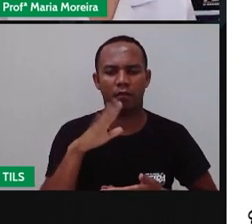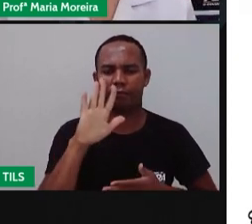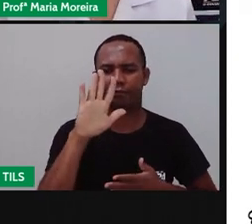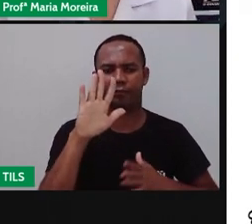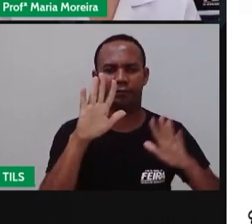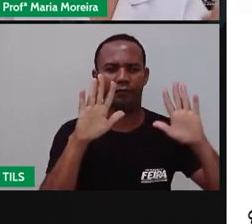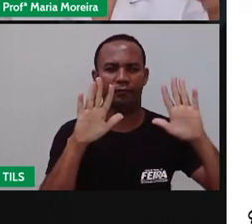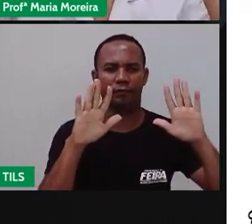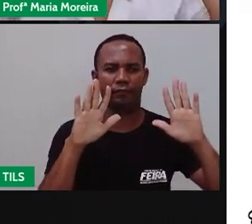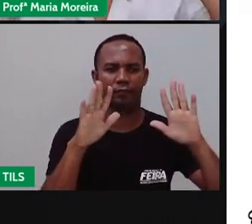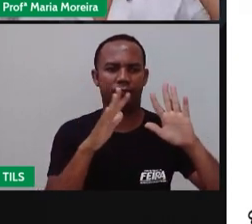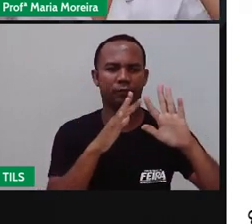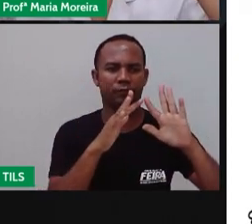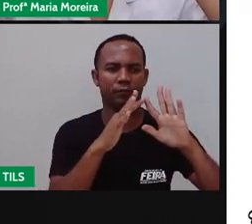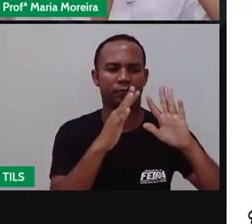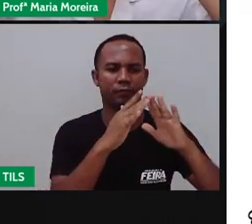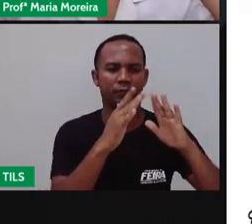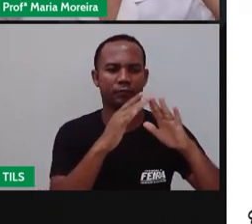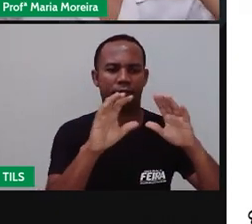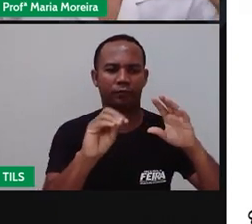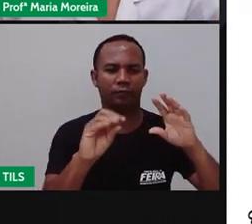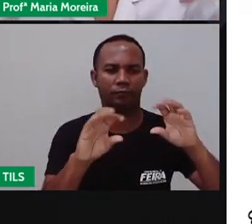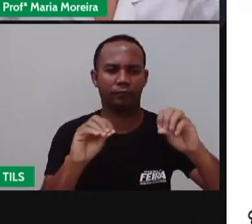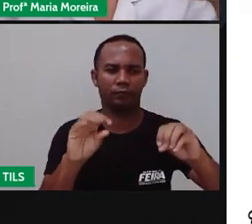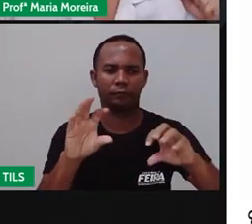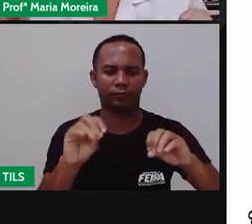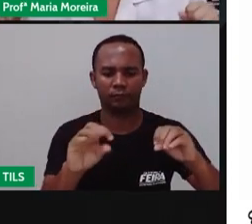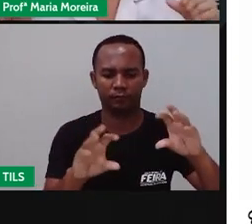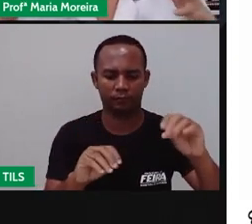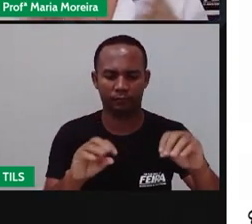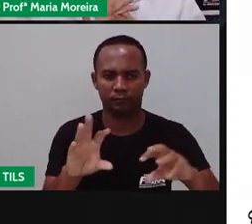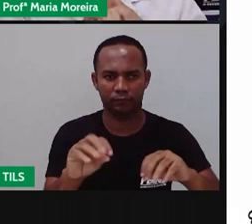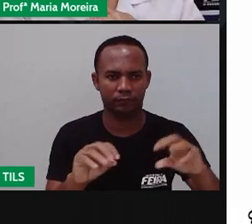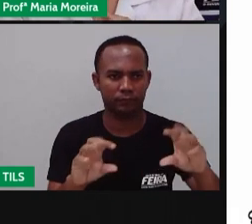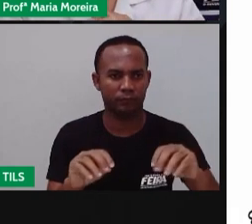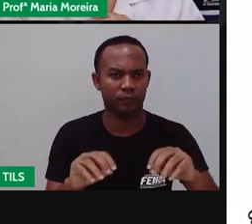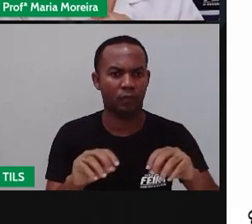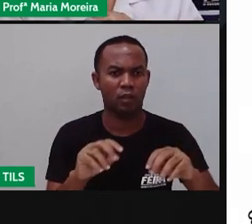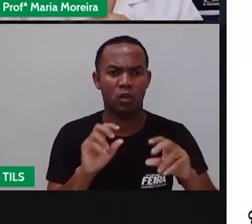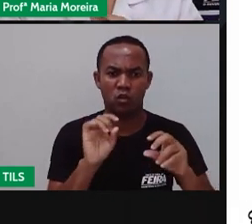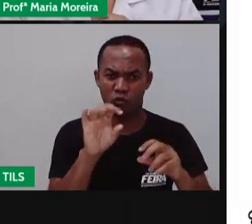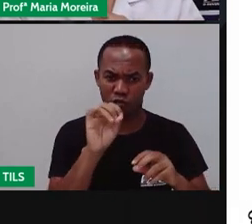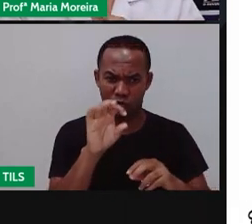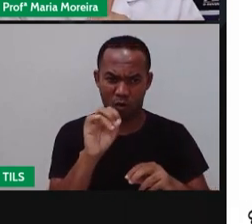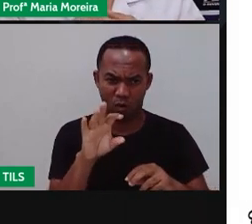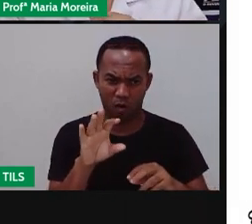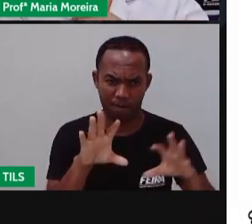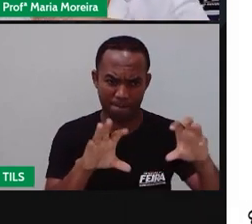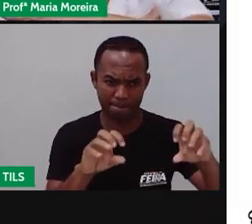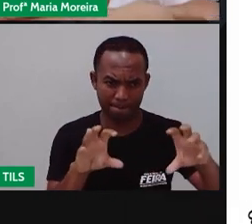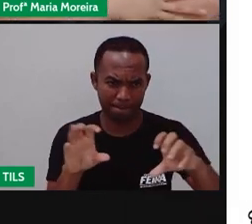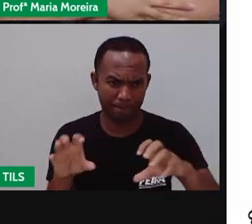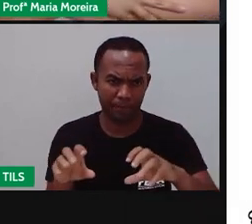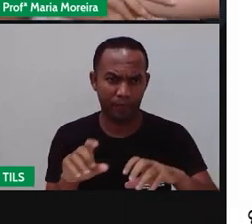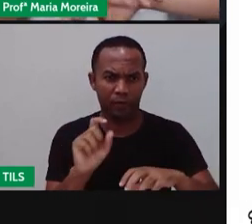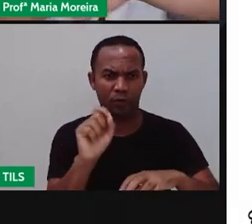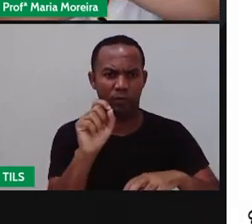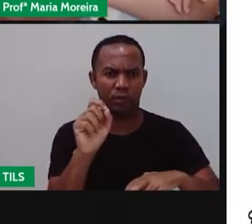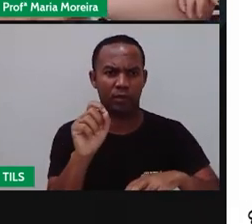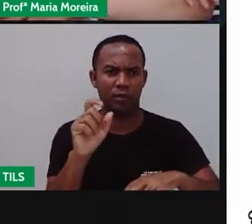né, todo mundo fala a mão, o tato é a mão. Não é só a mão. O tato é o quê?